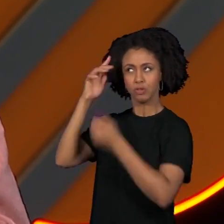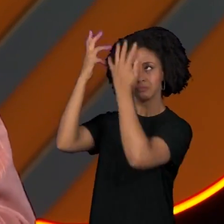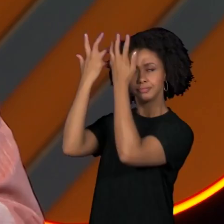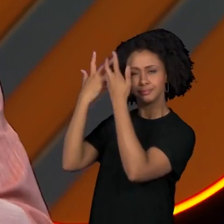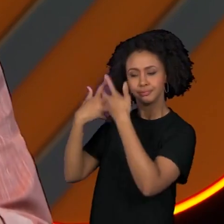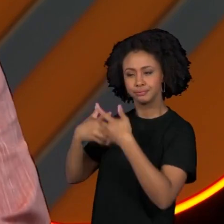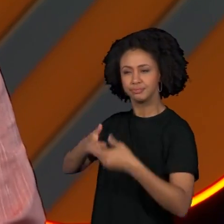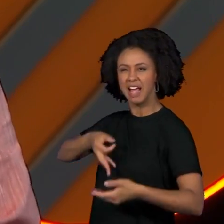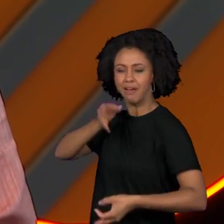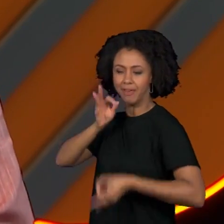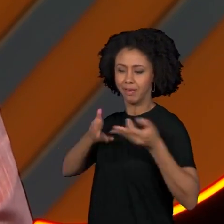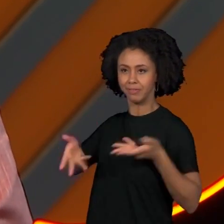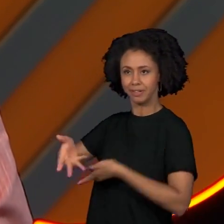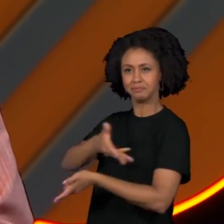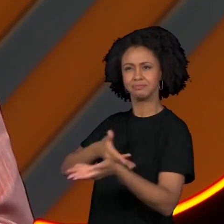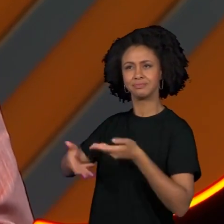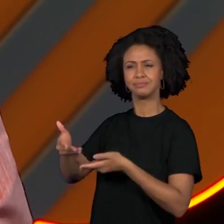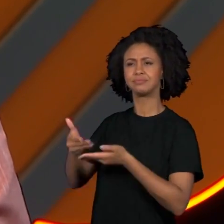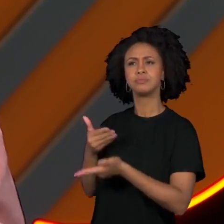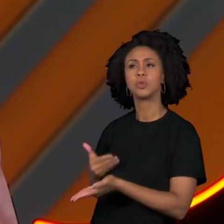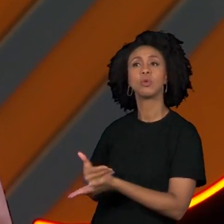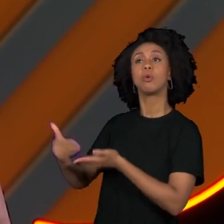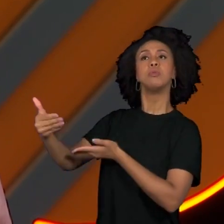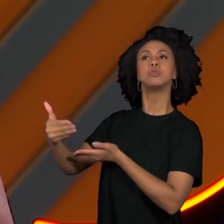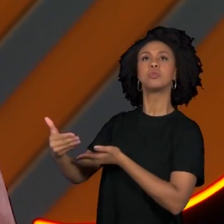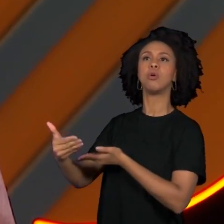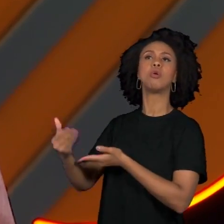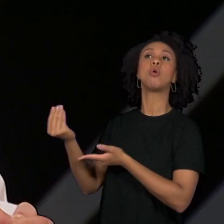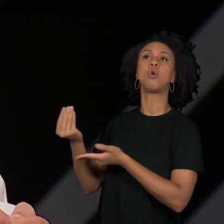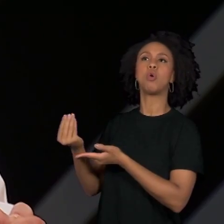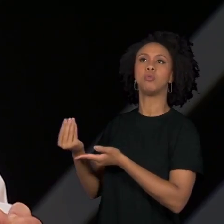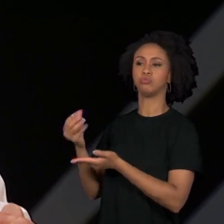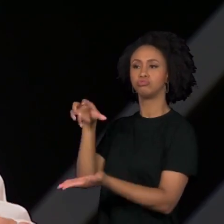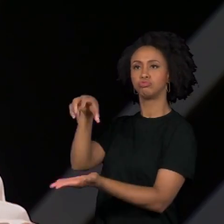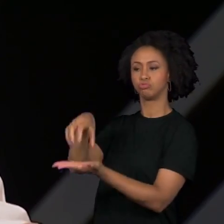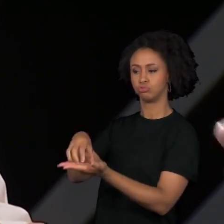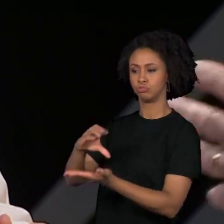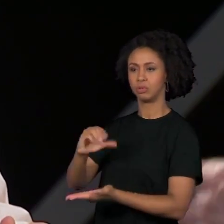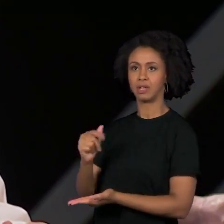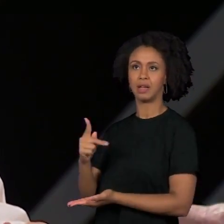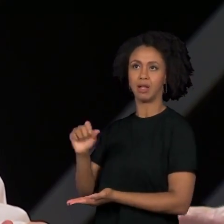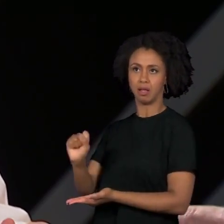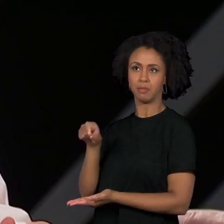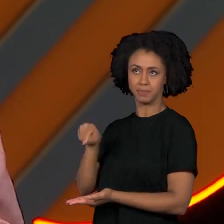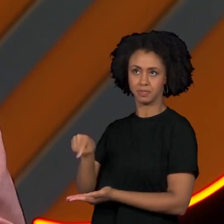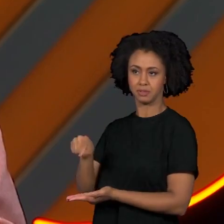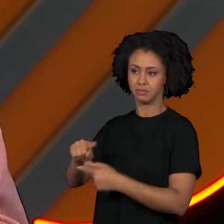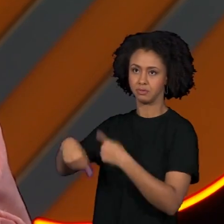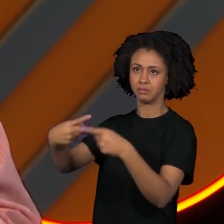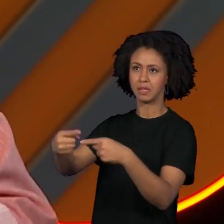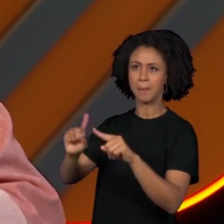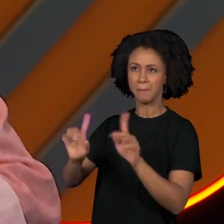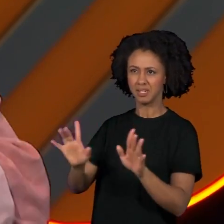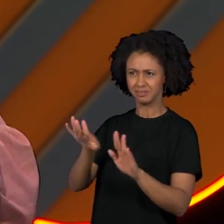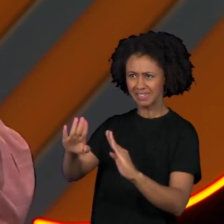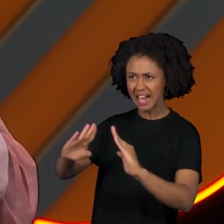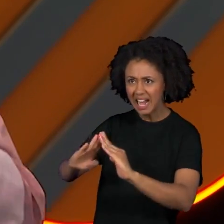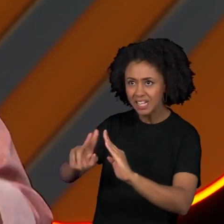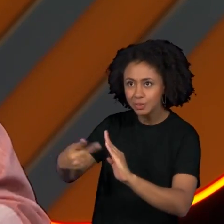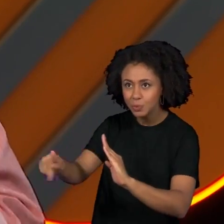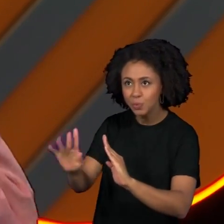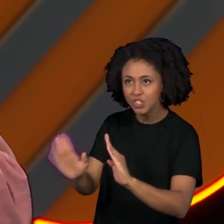ele veio na sequência, na verdade, do CAPS, né? E não era já na sua casa, isso já